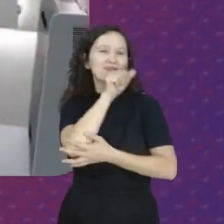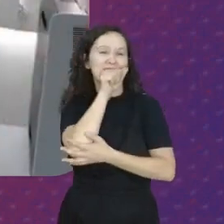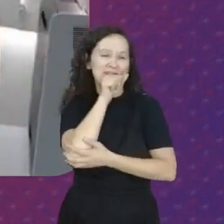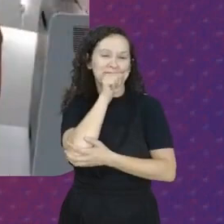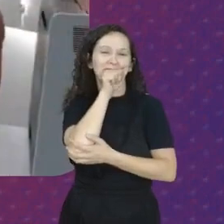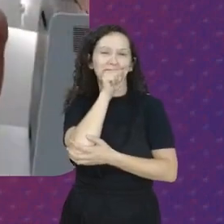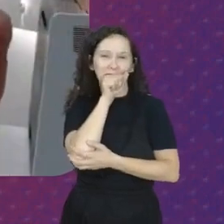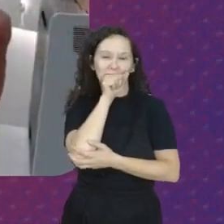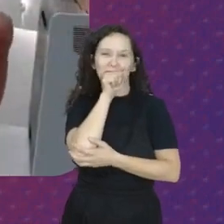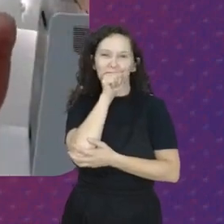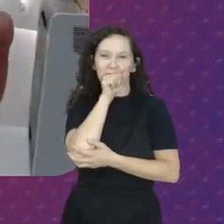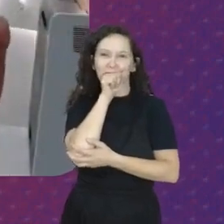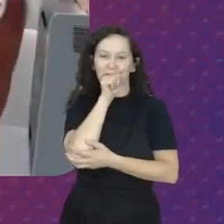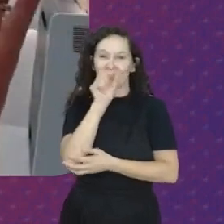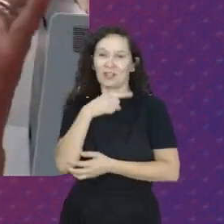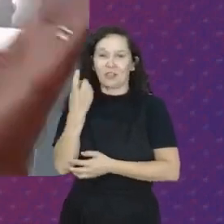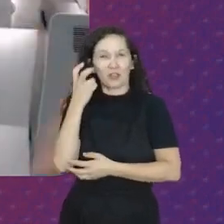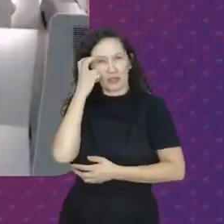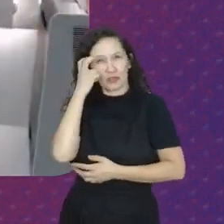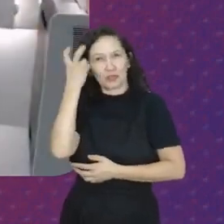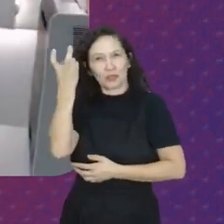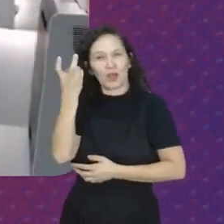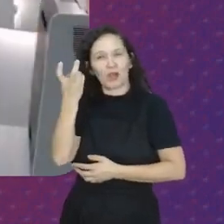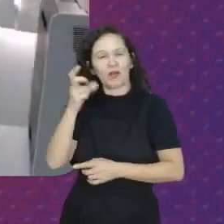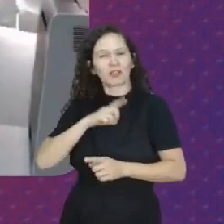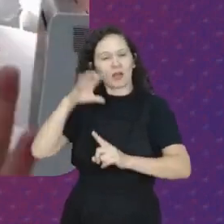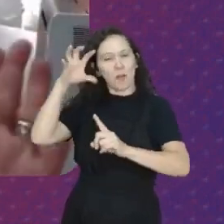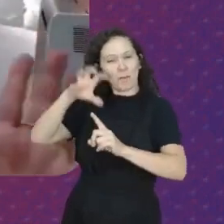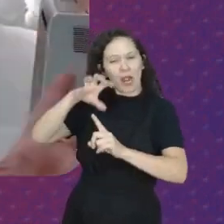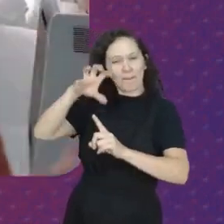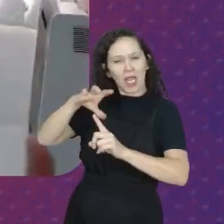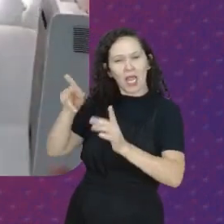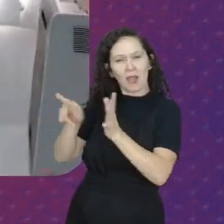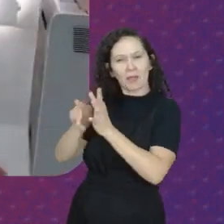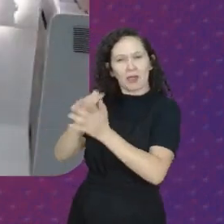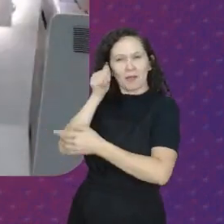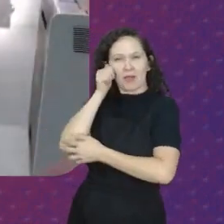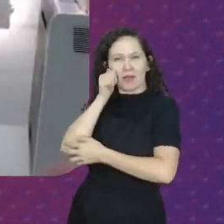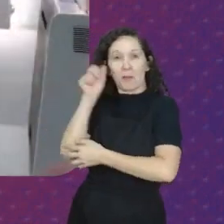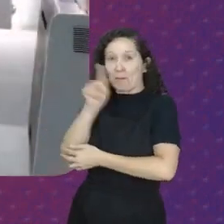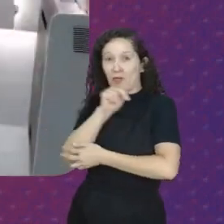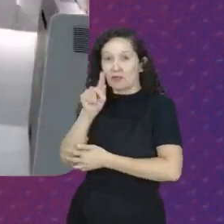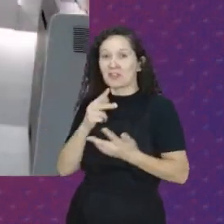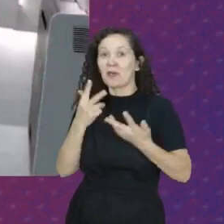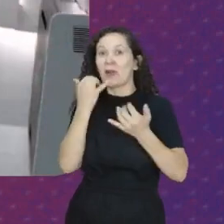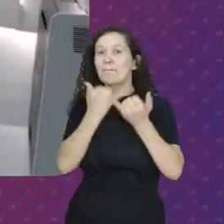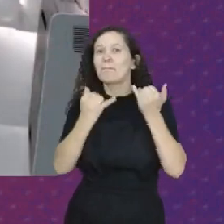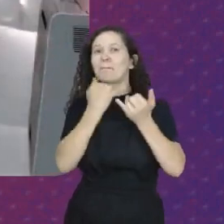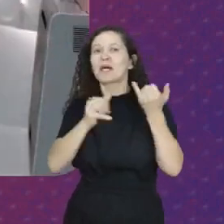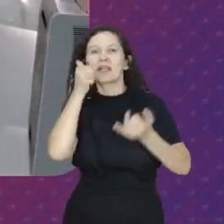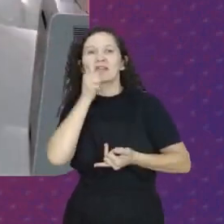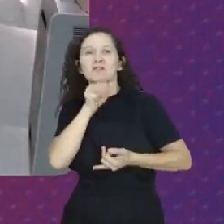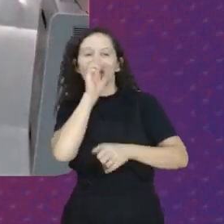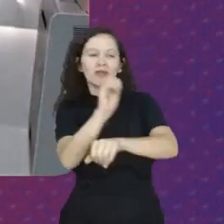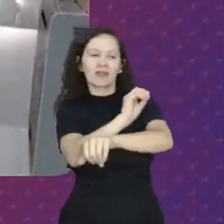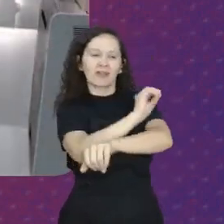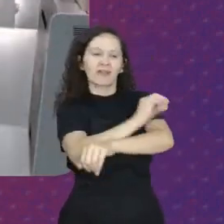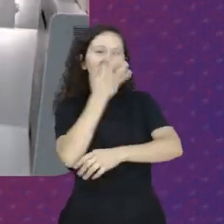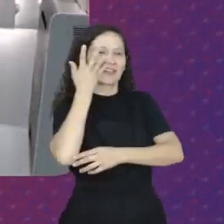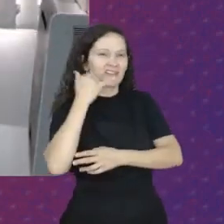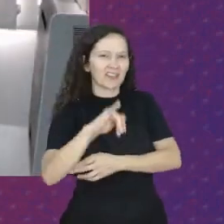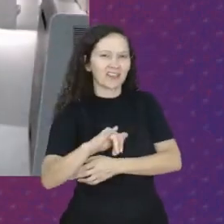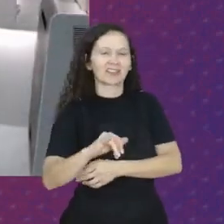que culturalmente, né, é o que se coloca para a escola de educação infantil e